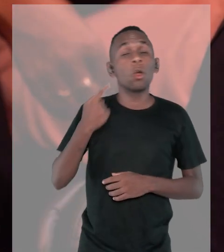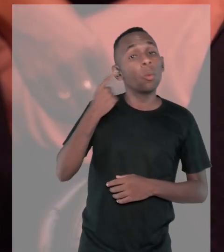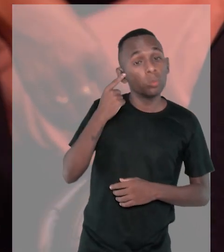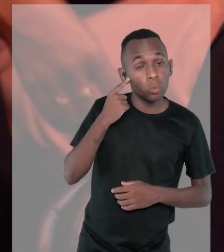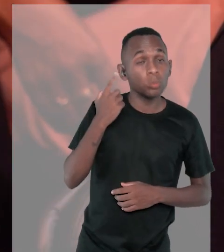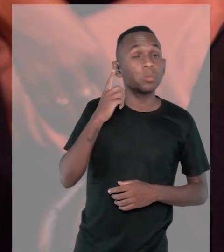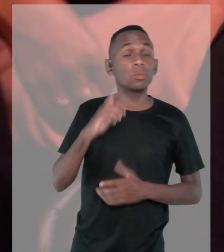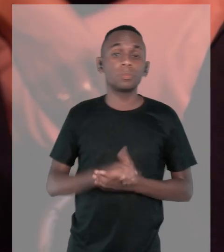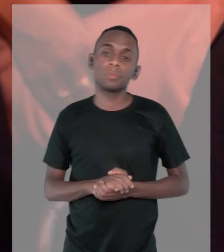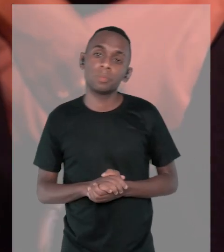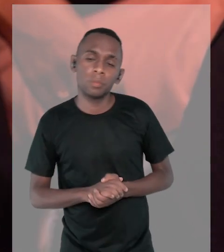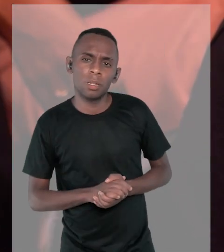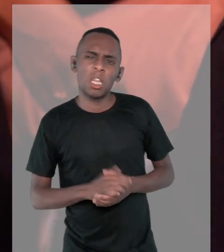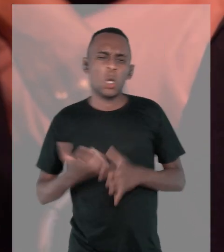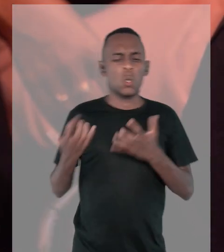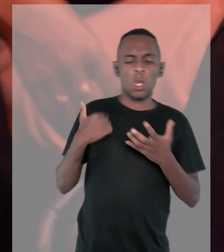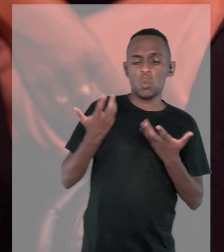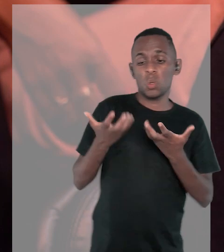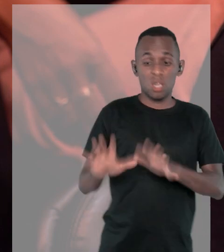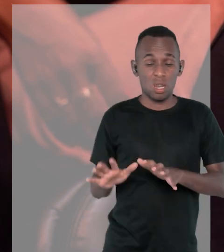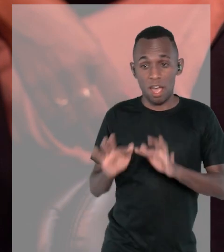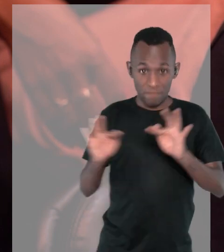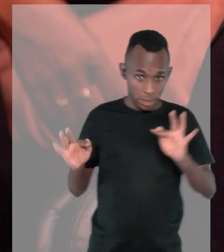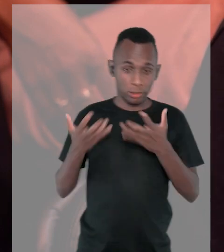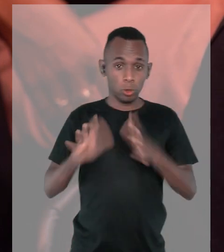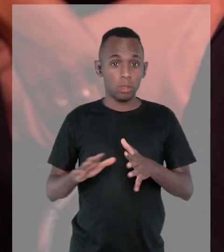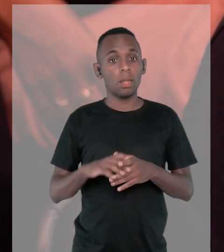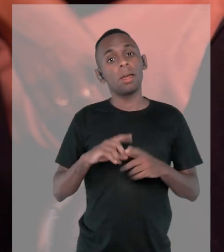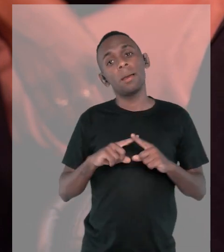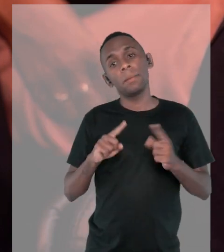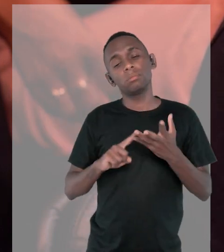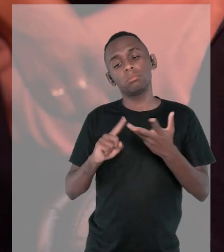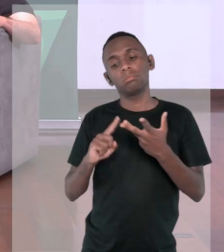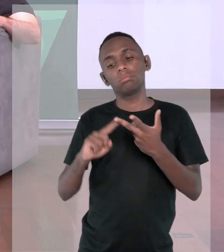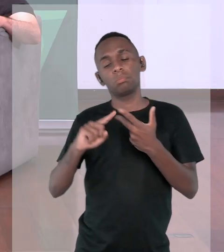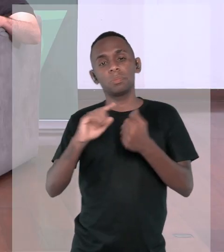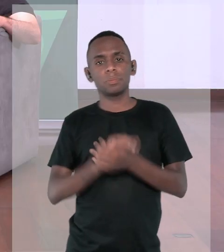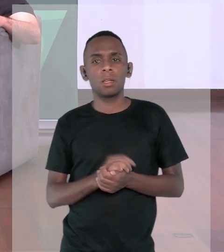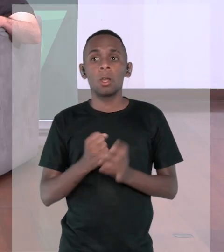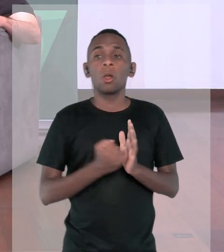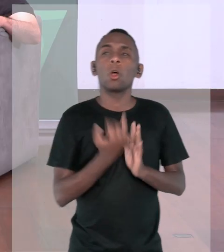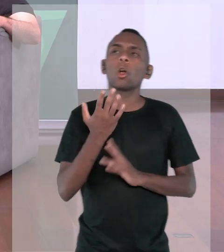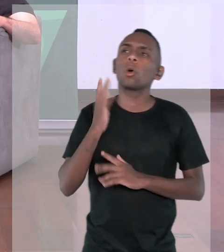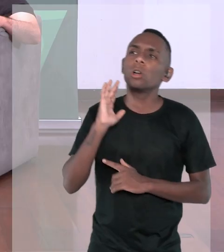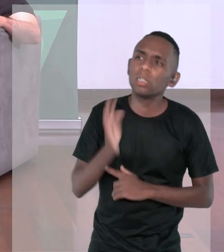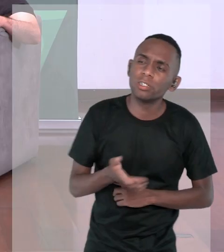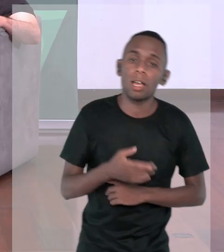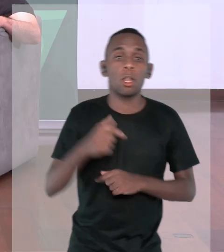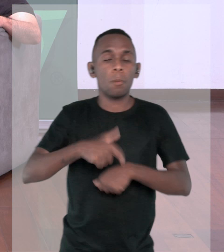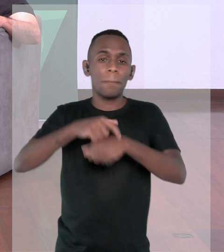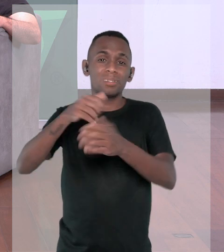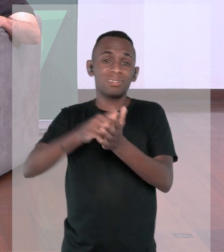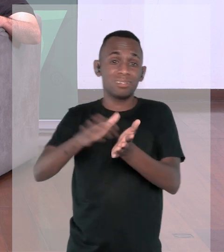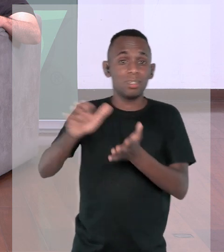seguinte frase, eu não queria não, mas isso, isso, isso e isso. Quantas vezes a gente já viu num processo de demissão,